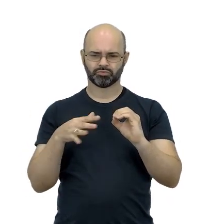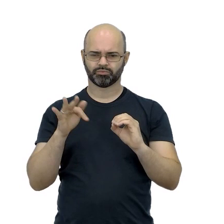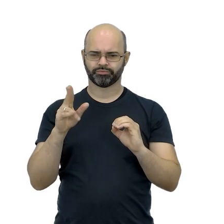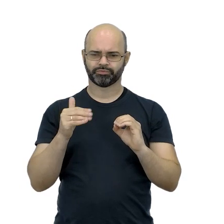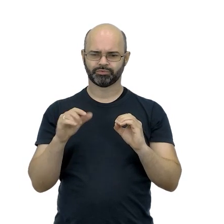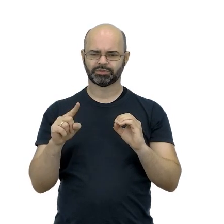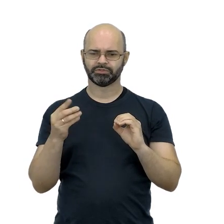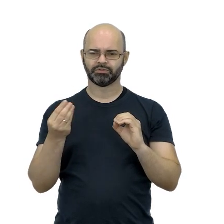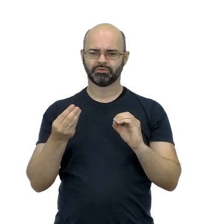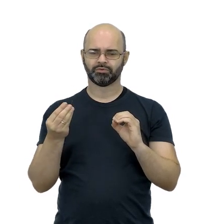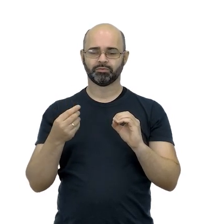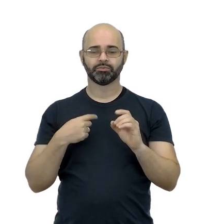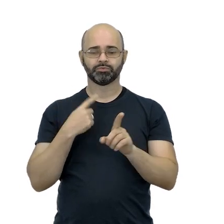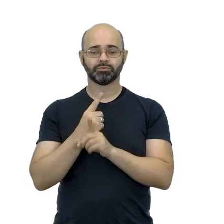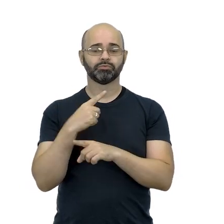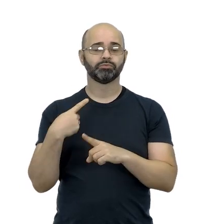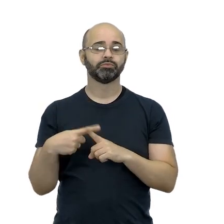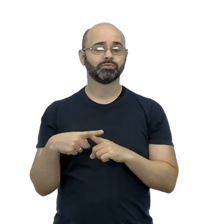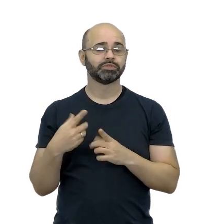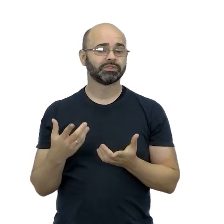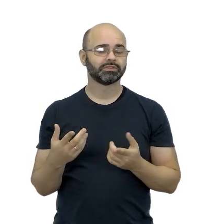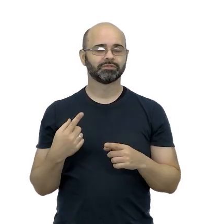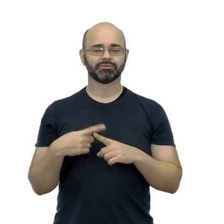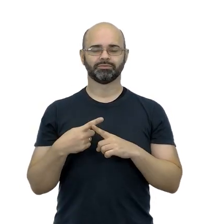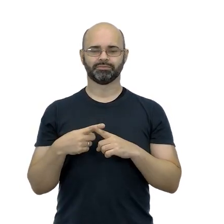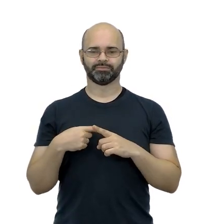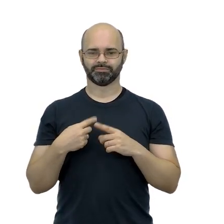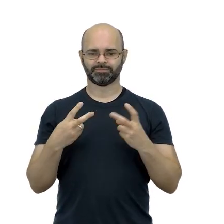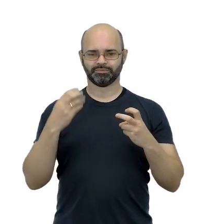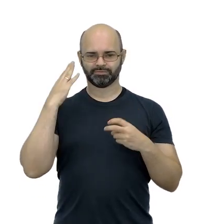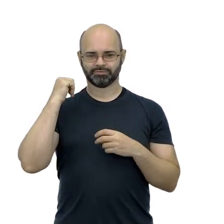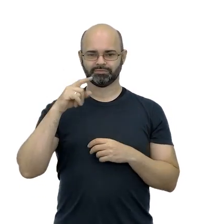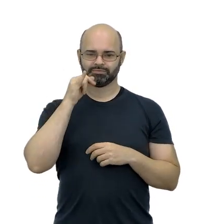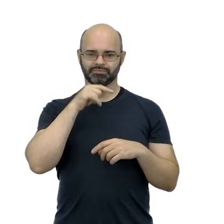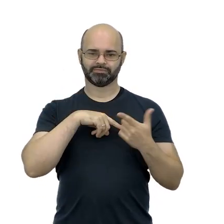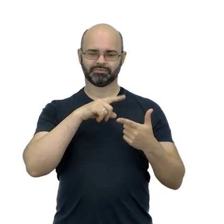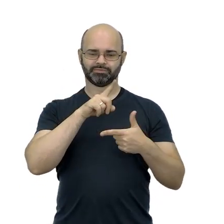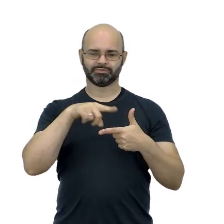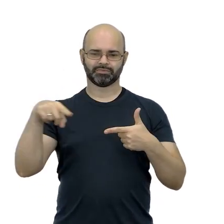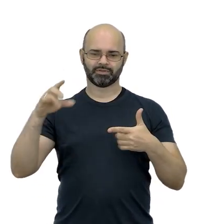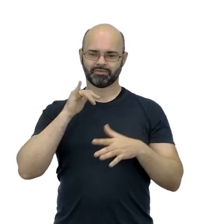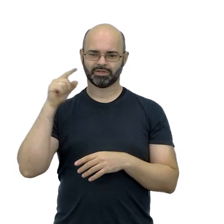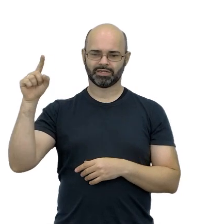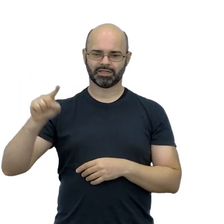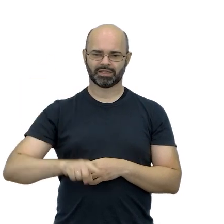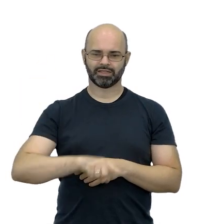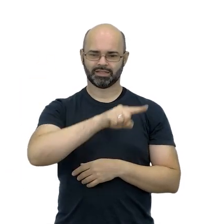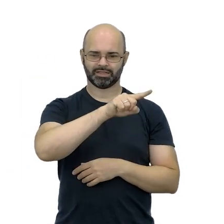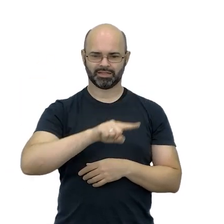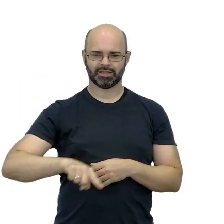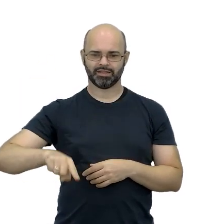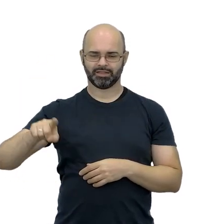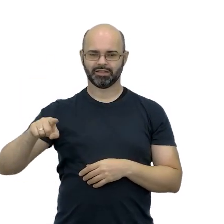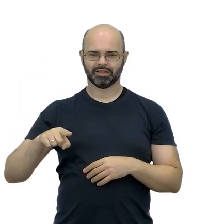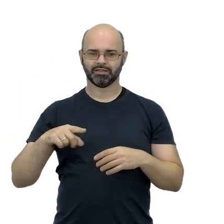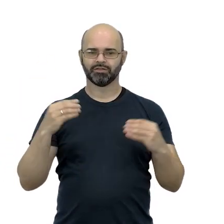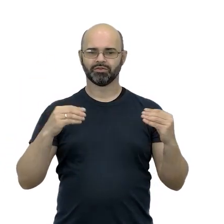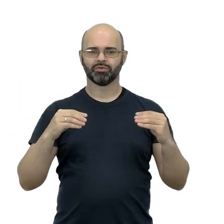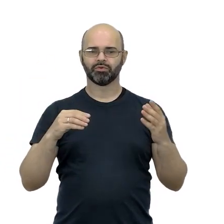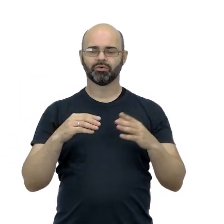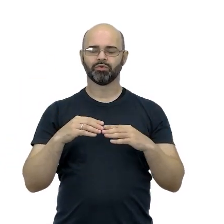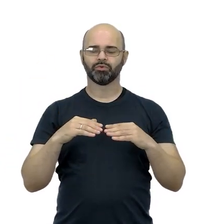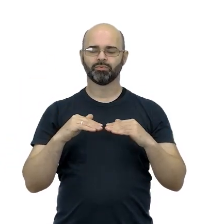Eu encontro para saber o quê? Aonde o meu gráfico ou a minha linha, a minha reta, está cortando os